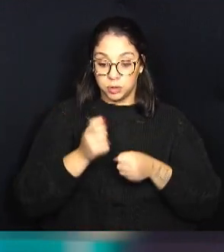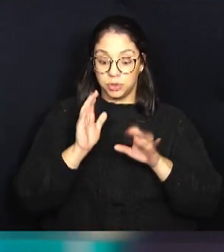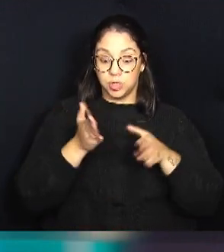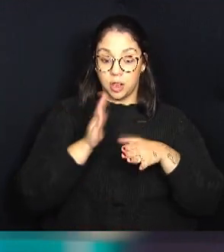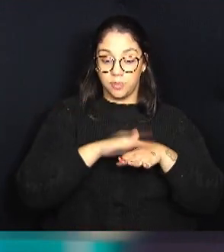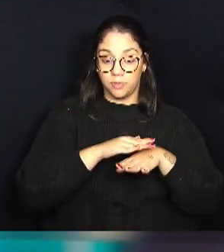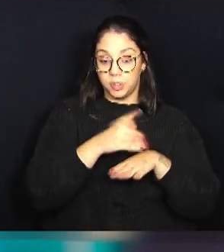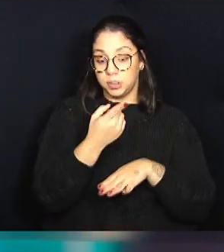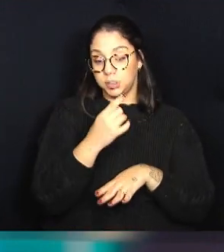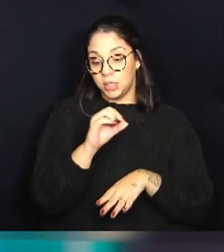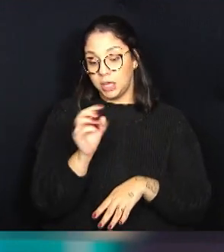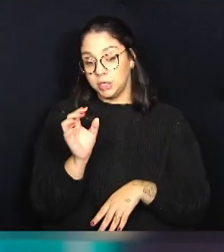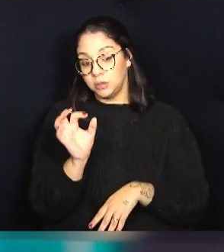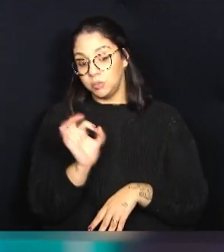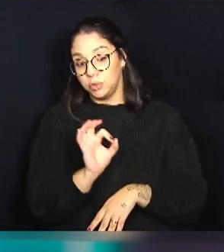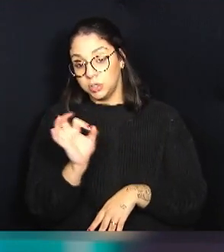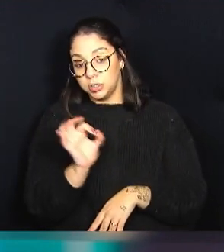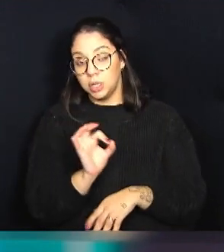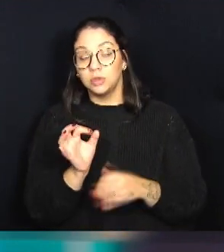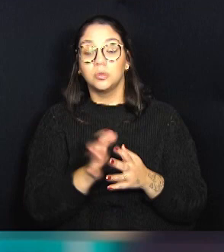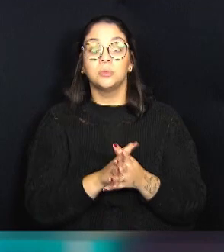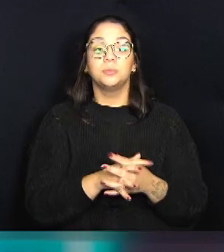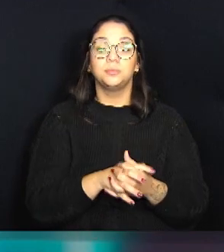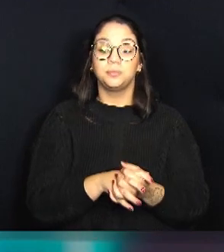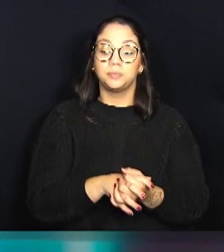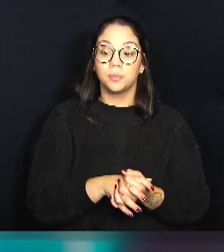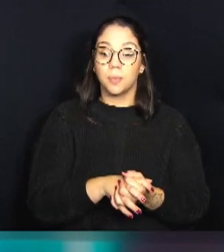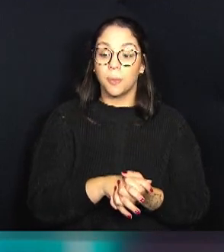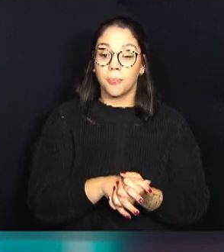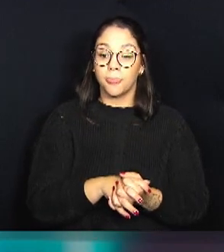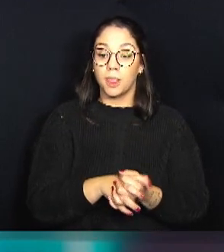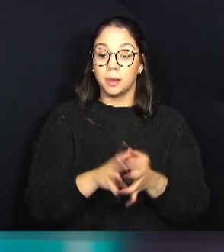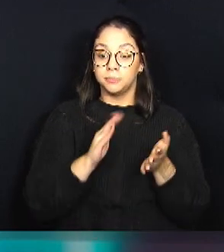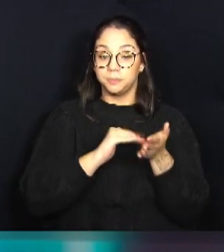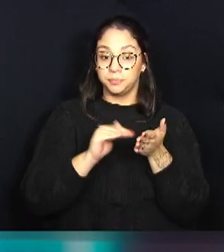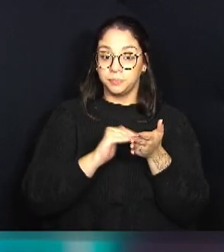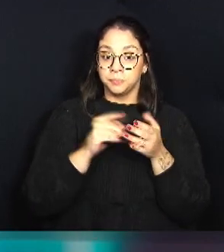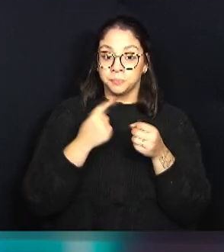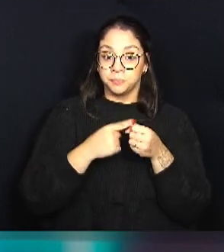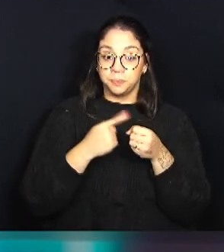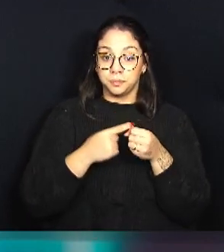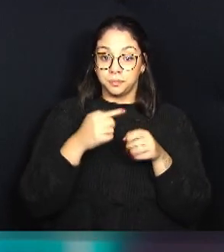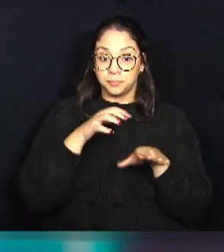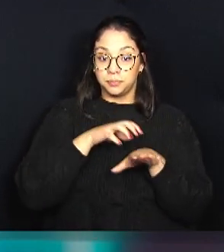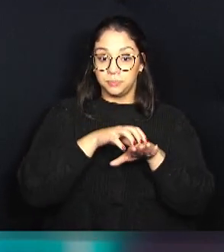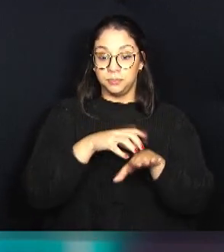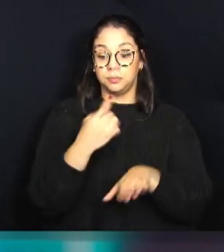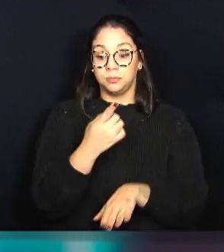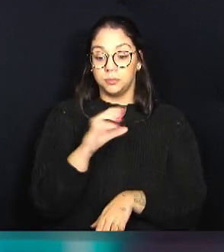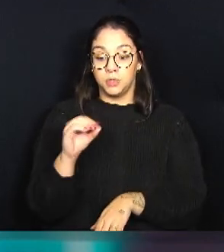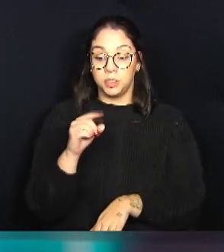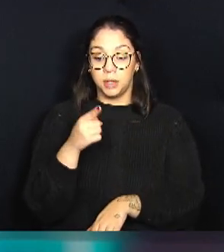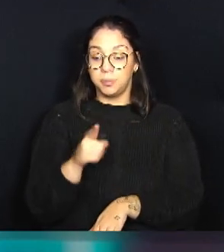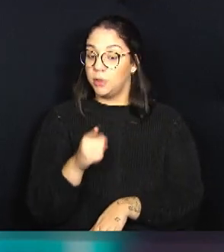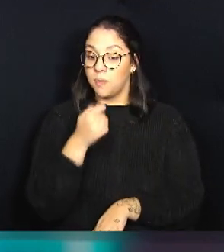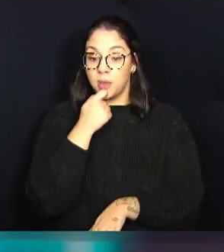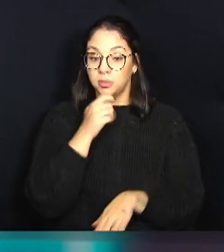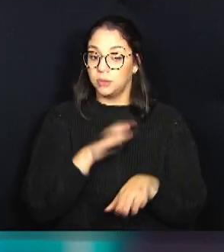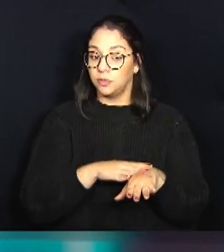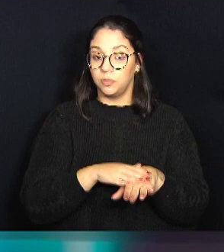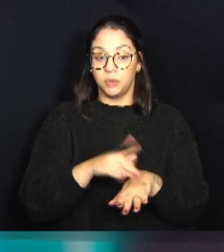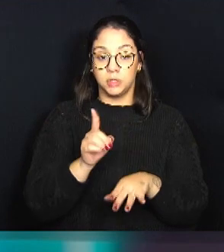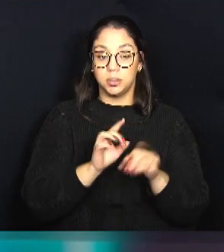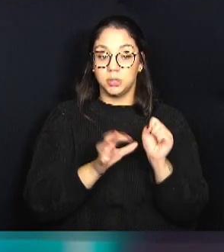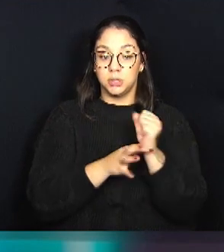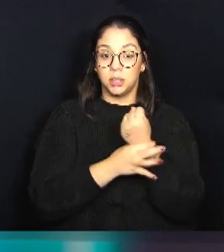10%, 681 mil até aqui. A Secretaria Municipal de Transporte, 100 mil, ainda não realizou. A Segurança Pública